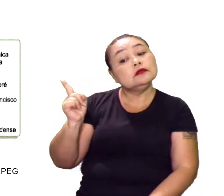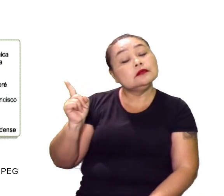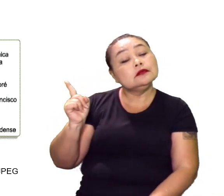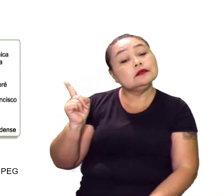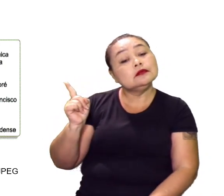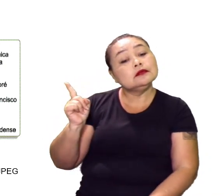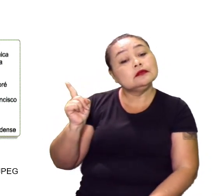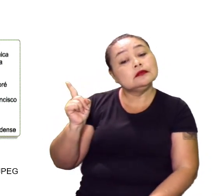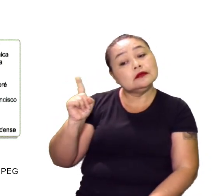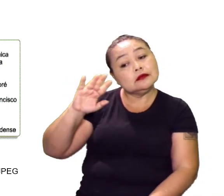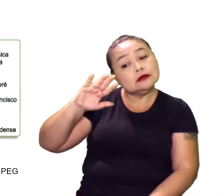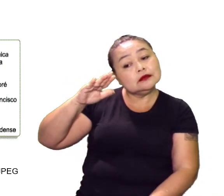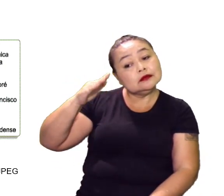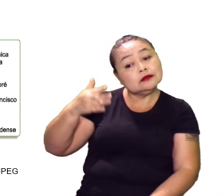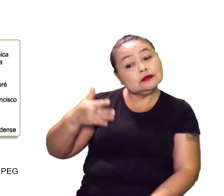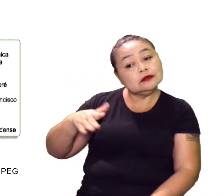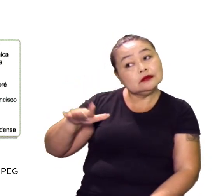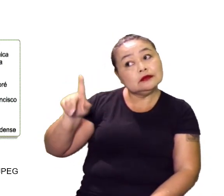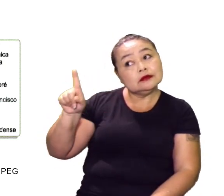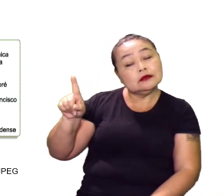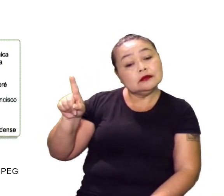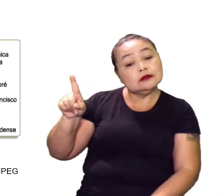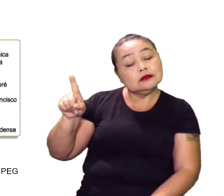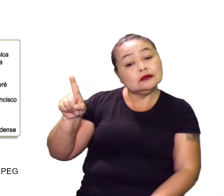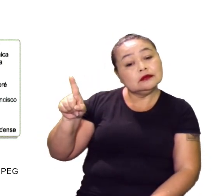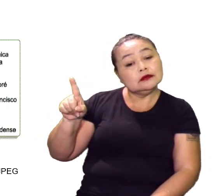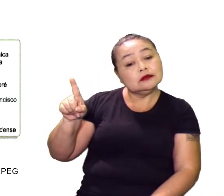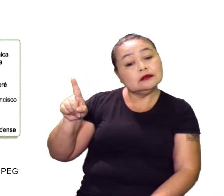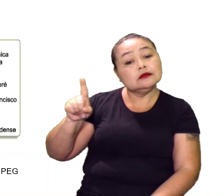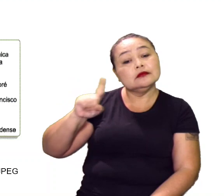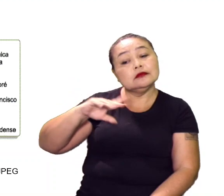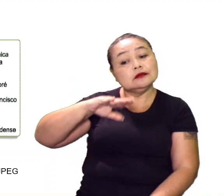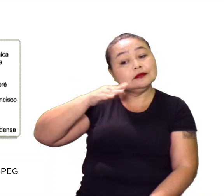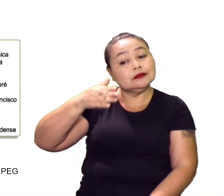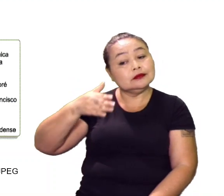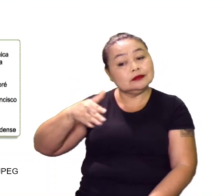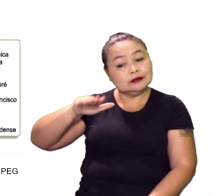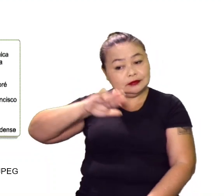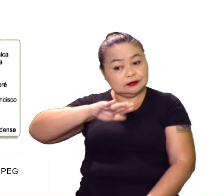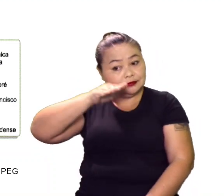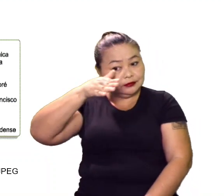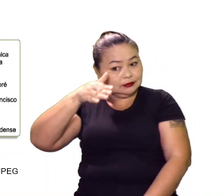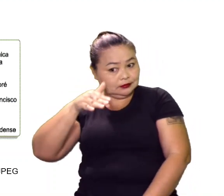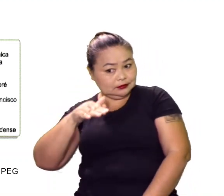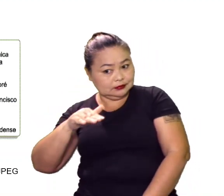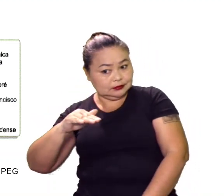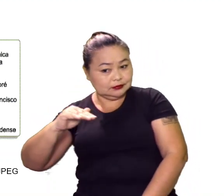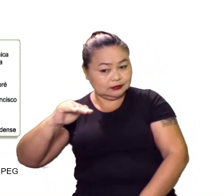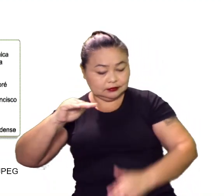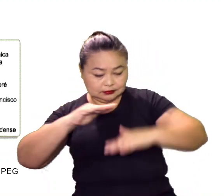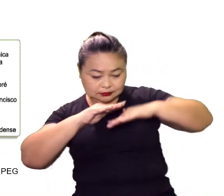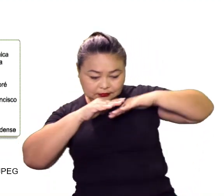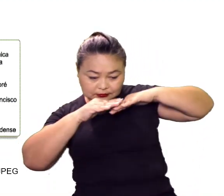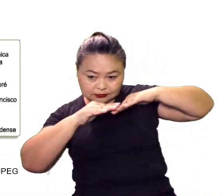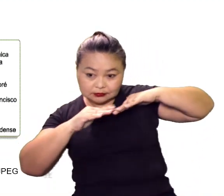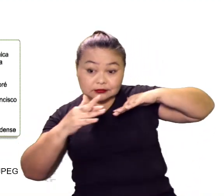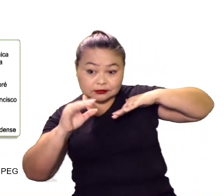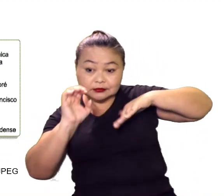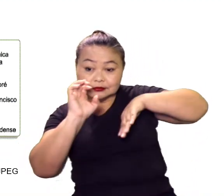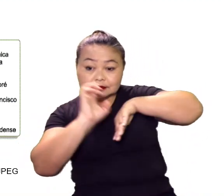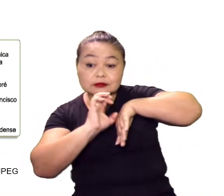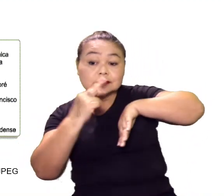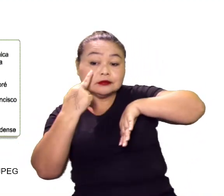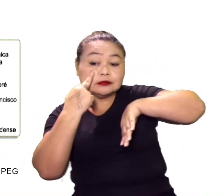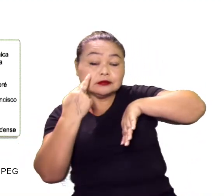As depressões, olha aqui o estado de Rondônia, nós temos as depressões, nós temos uma planície e nós